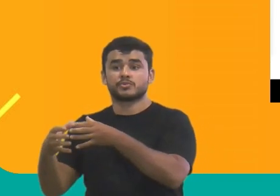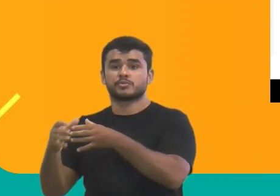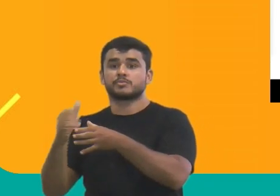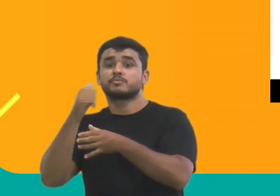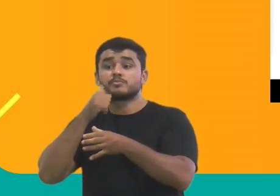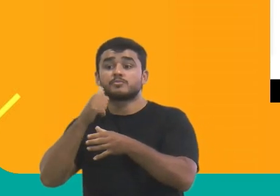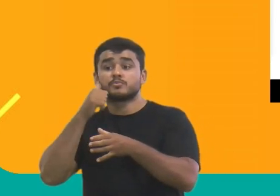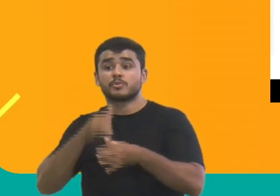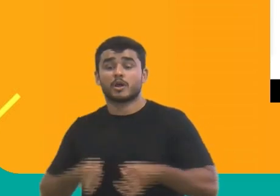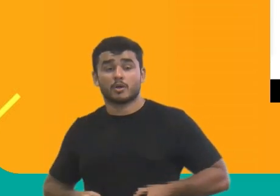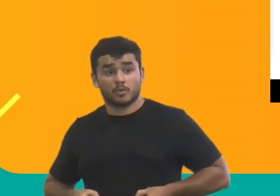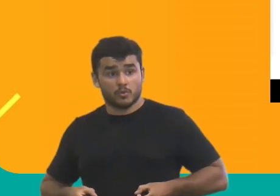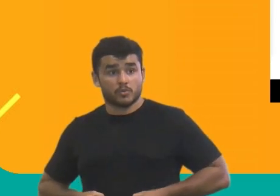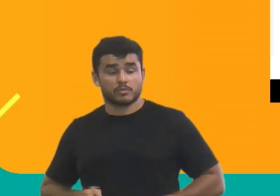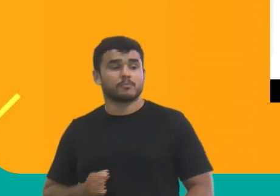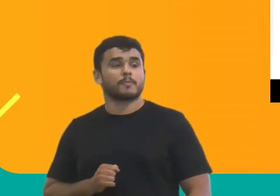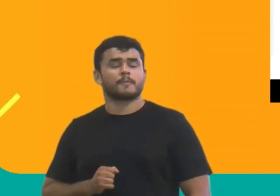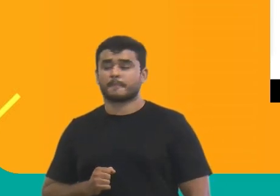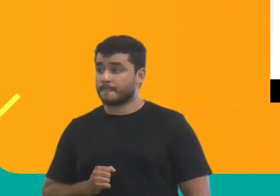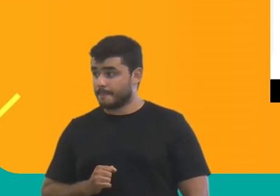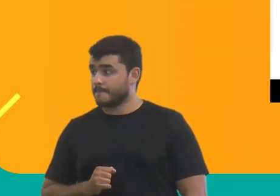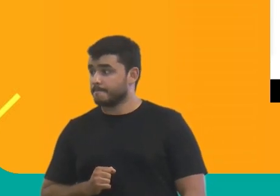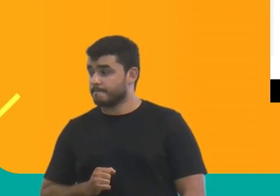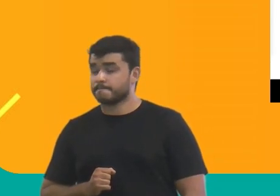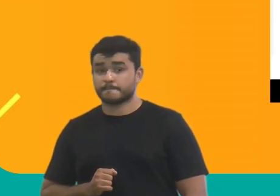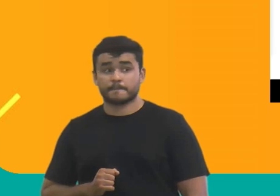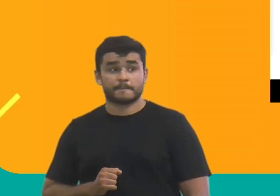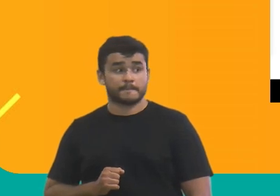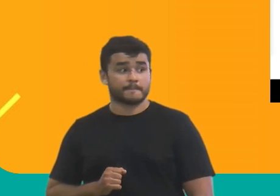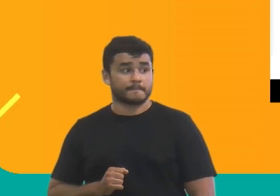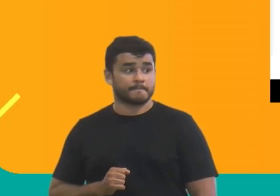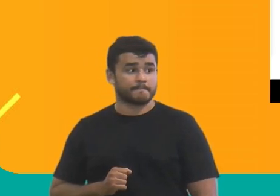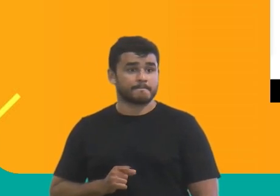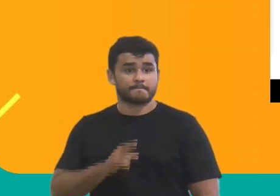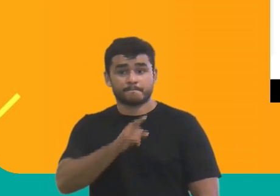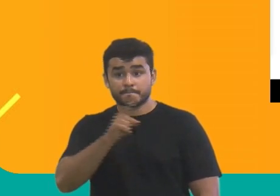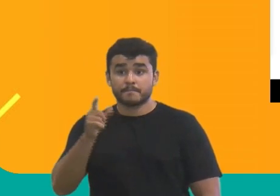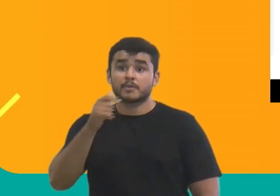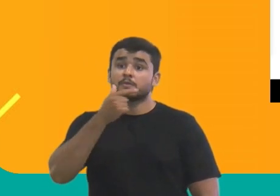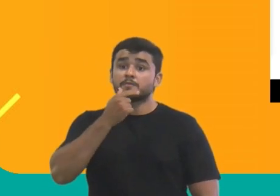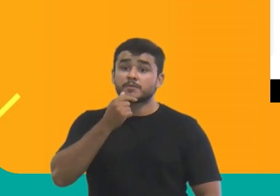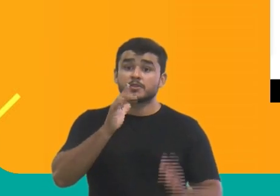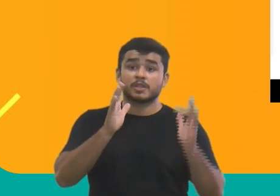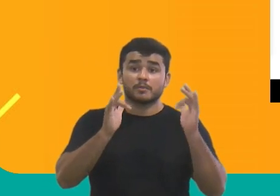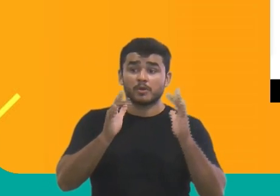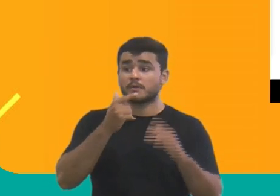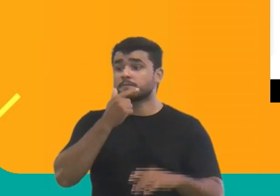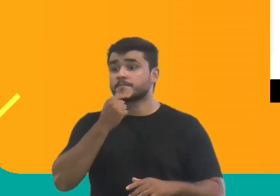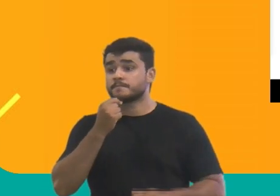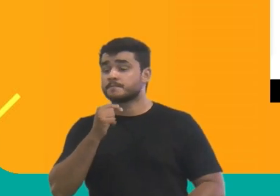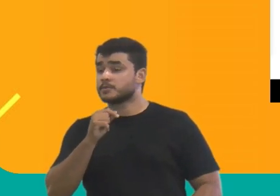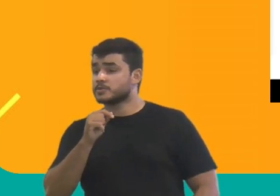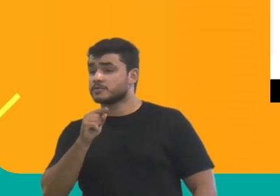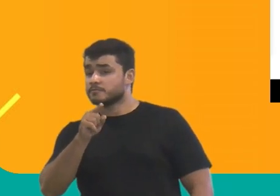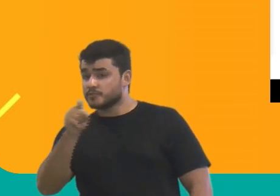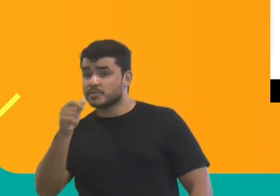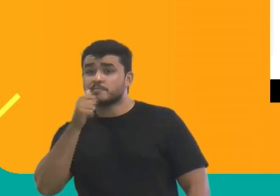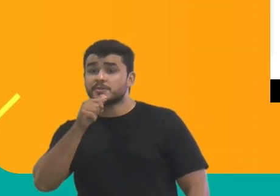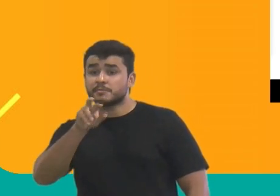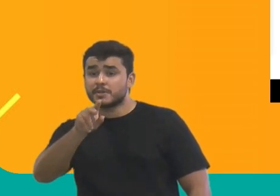tem útero, ok? Todos que têm útero. Mas os meninos também têm namorada, têm irmãs, têm tudo.